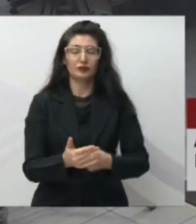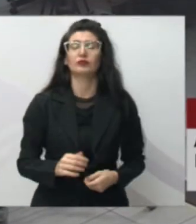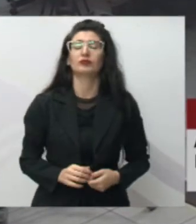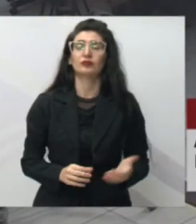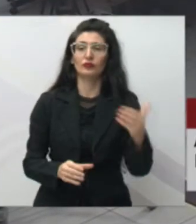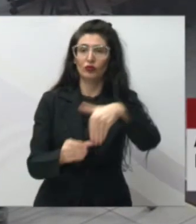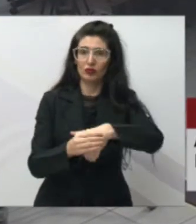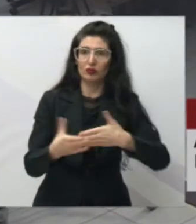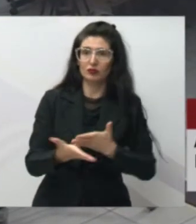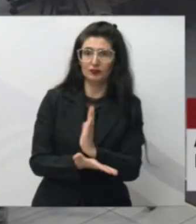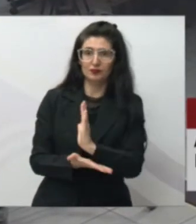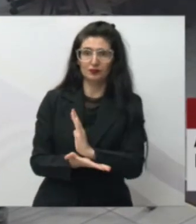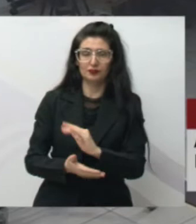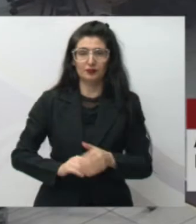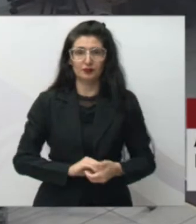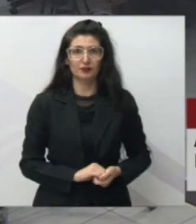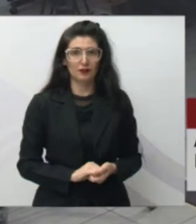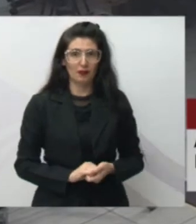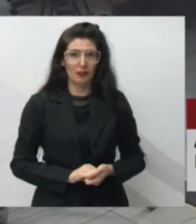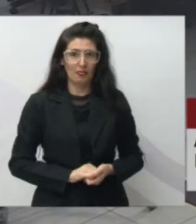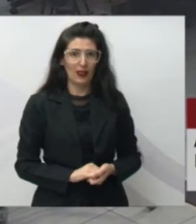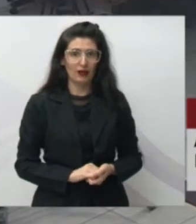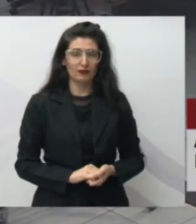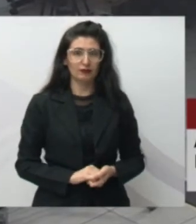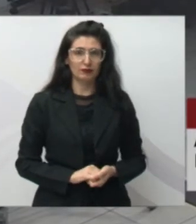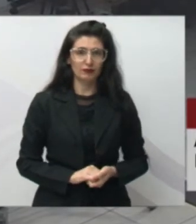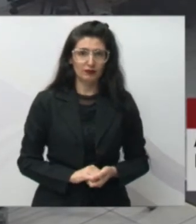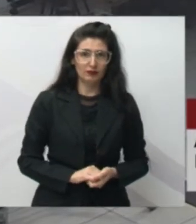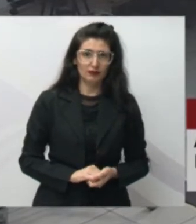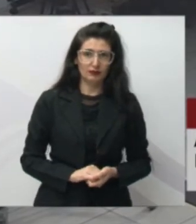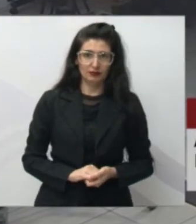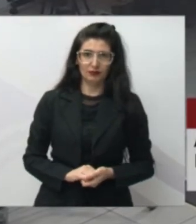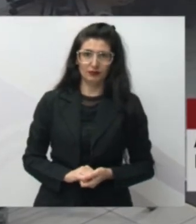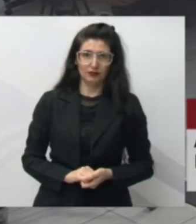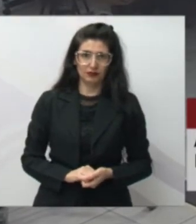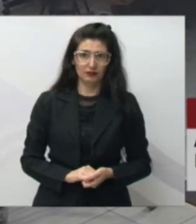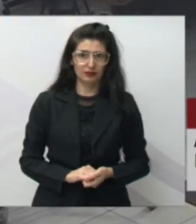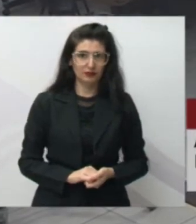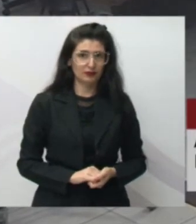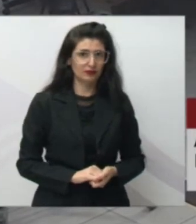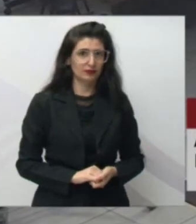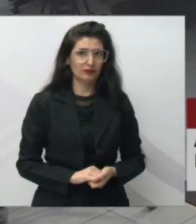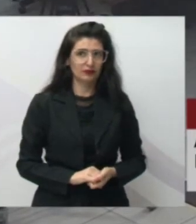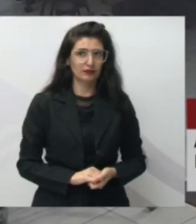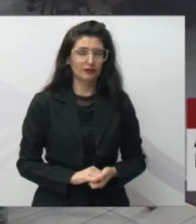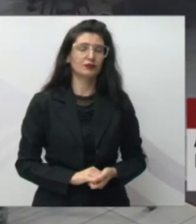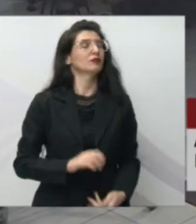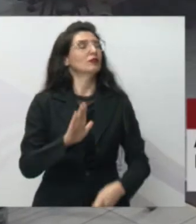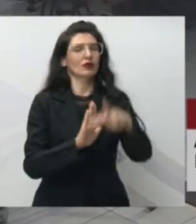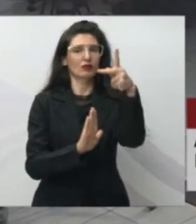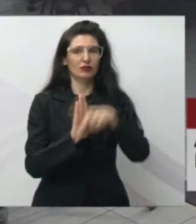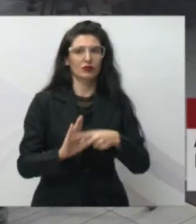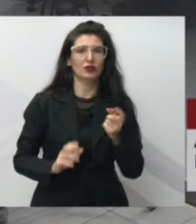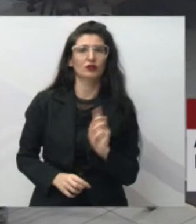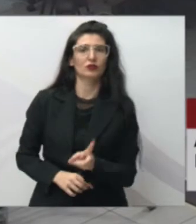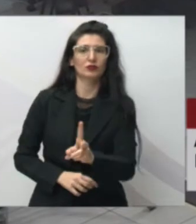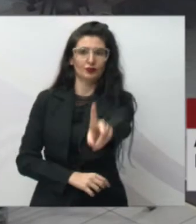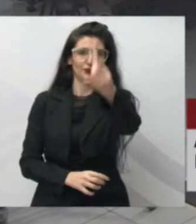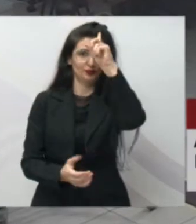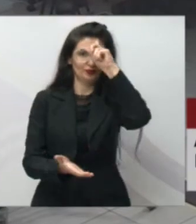favorável. O projeto continua em discussão.